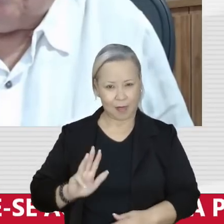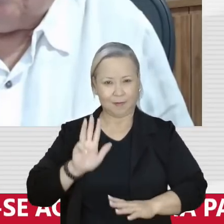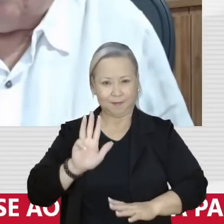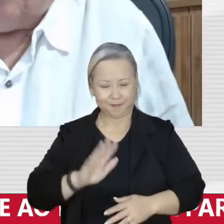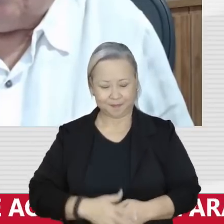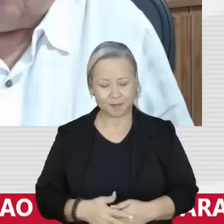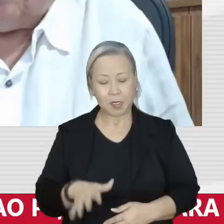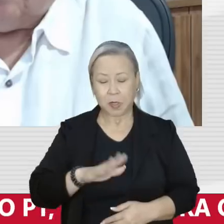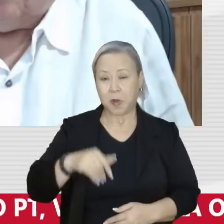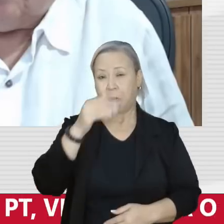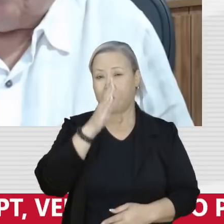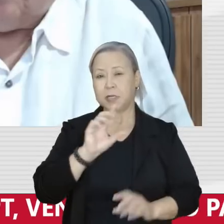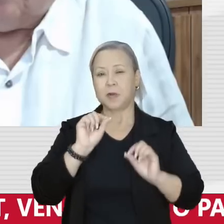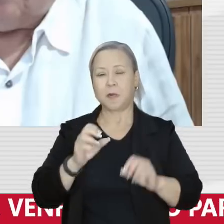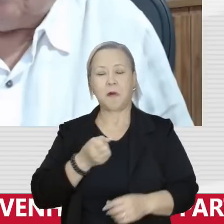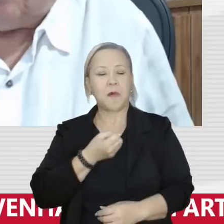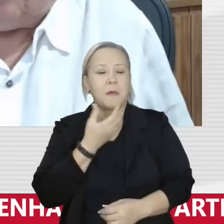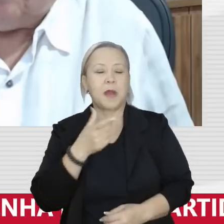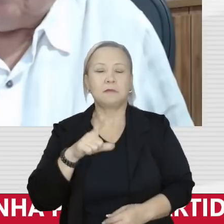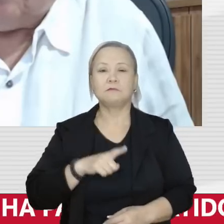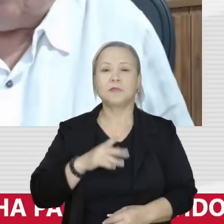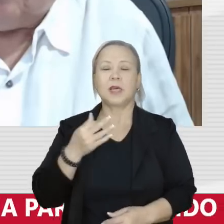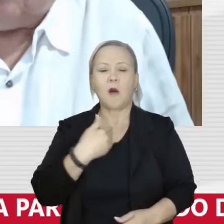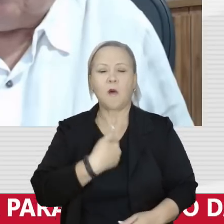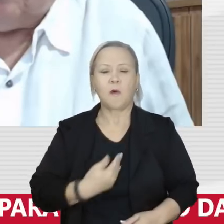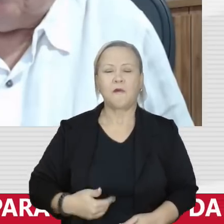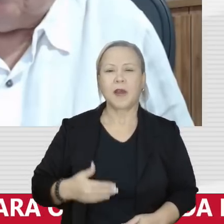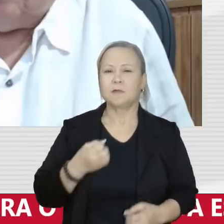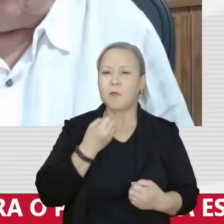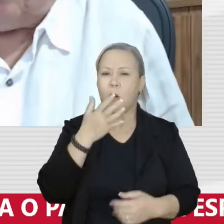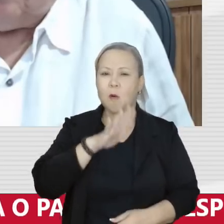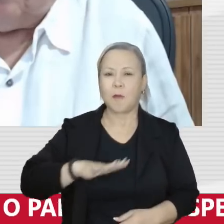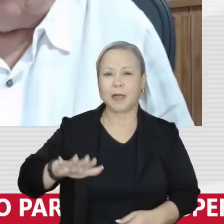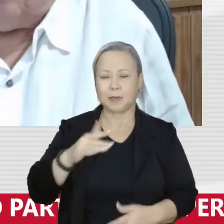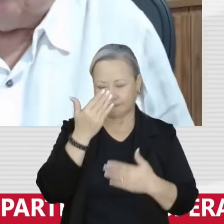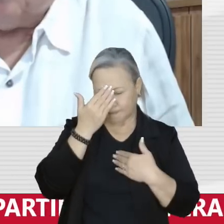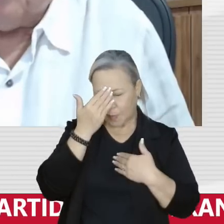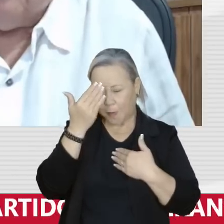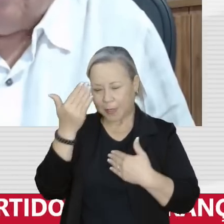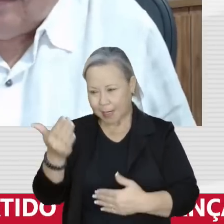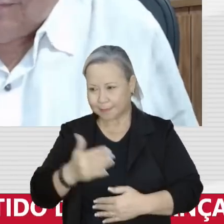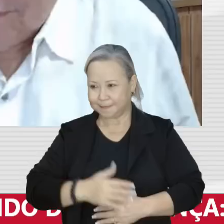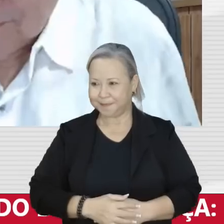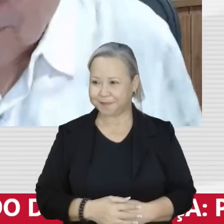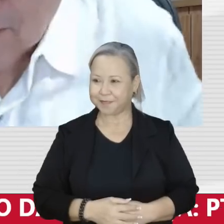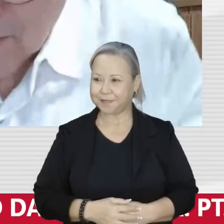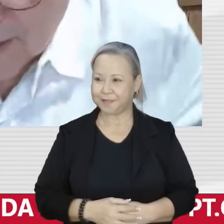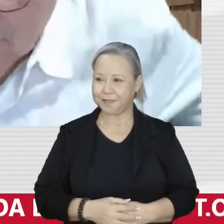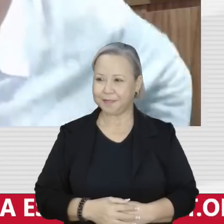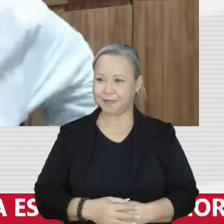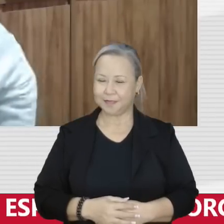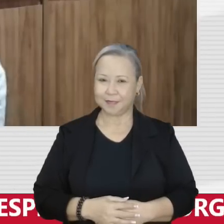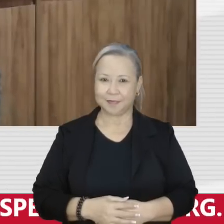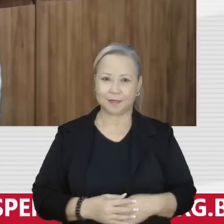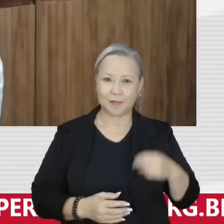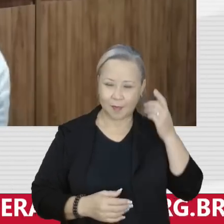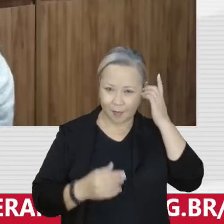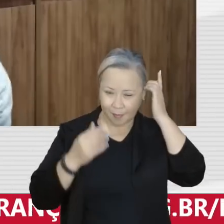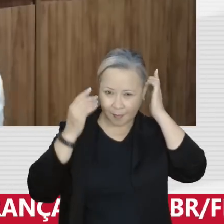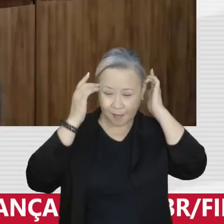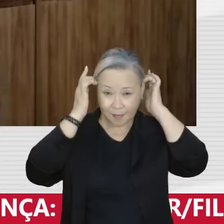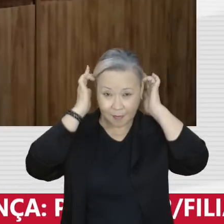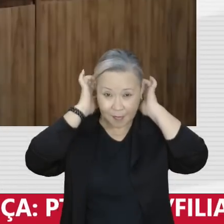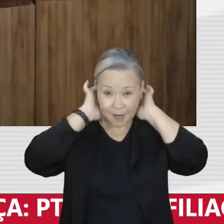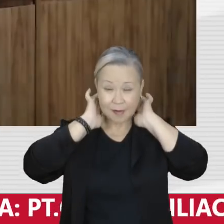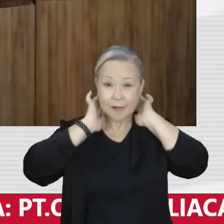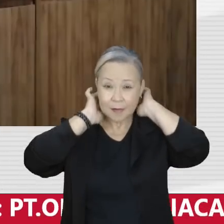muito bem, porque terá um governo bom para todo mundo. Muito obrigada, viu, Paulo? Obrigado, professora. Bem,